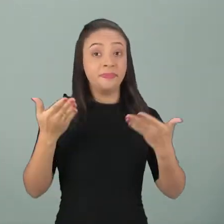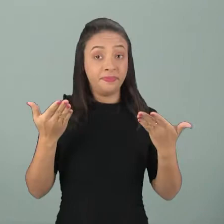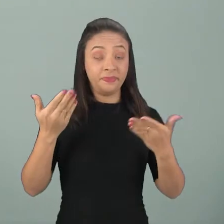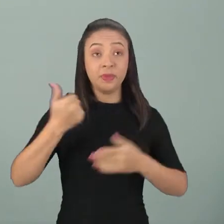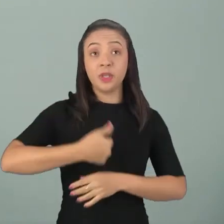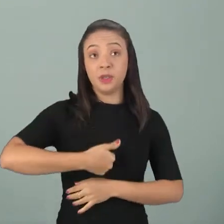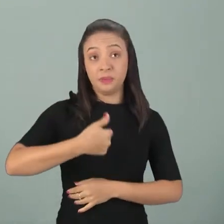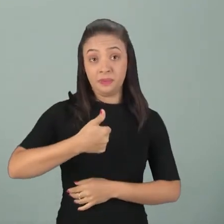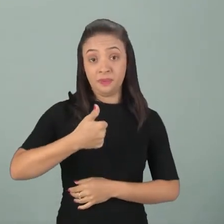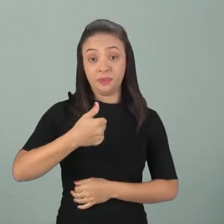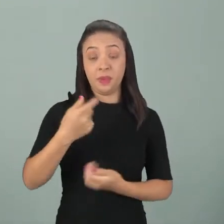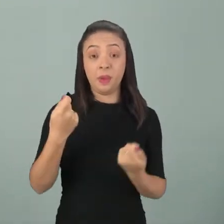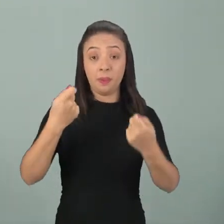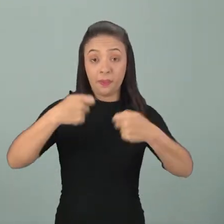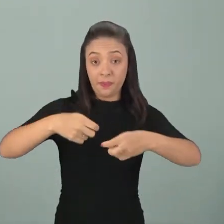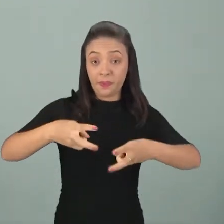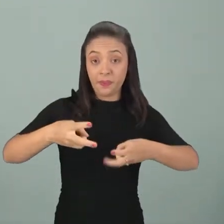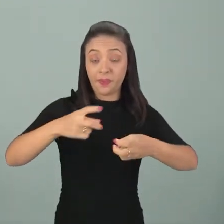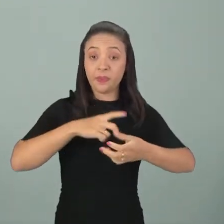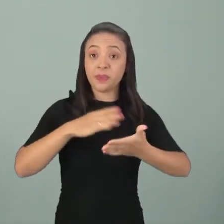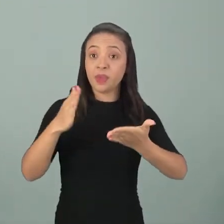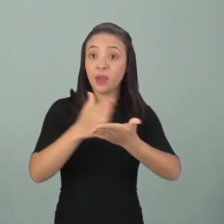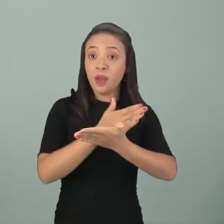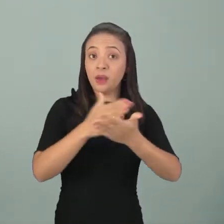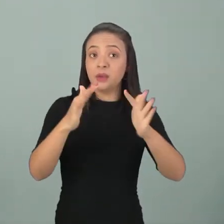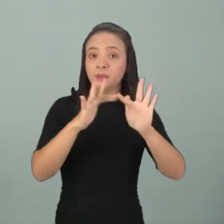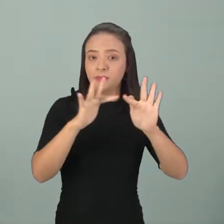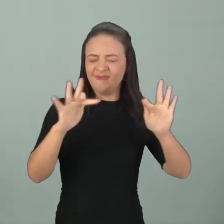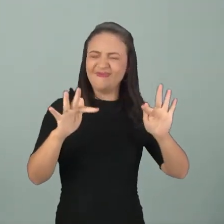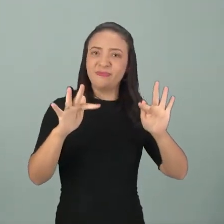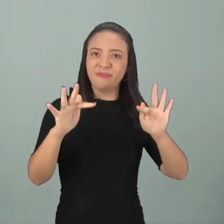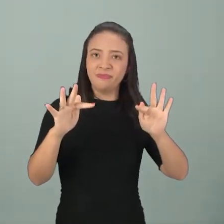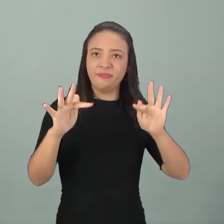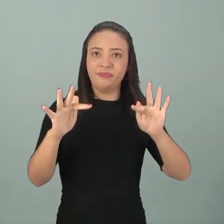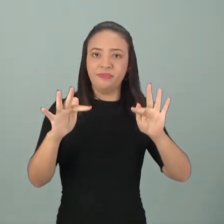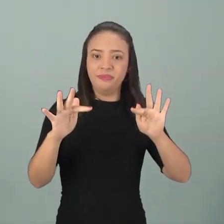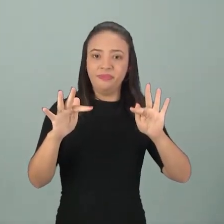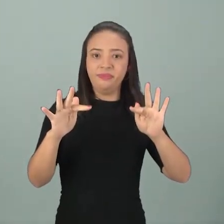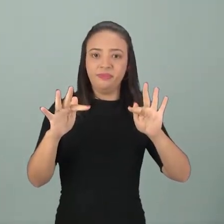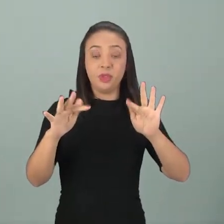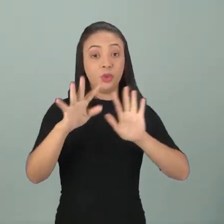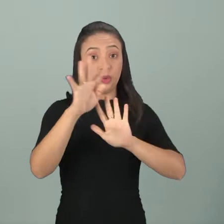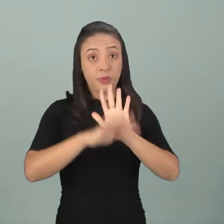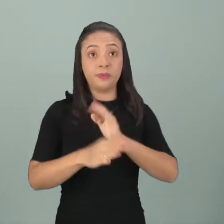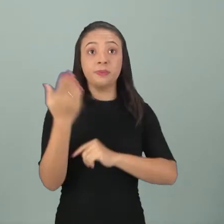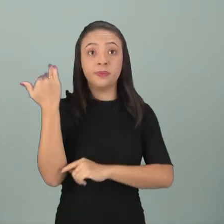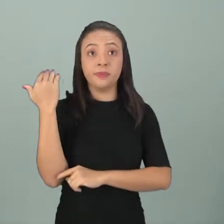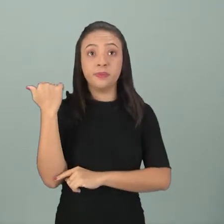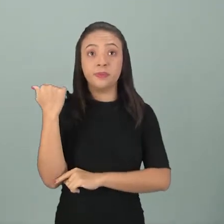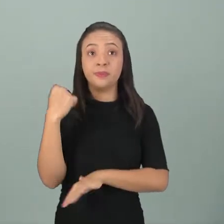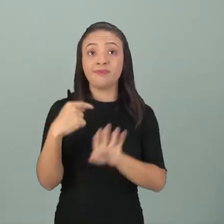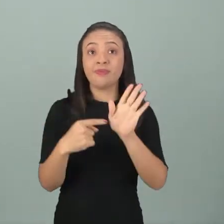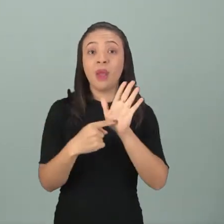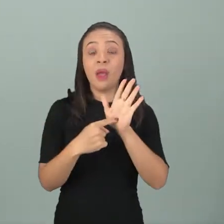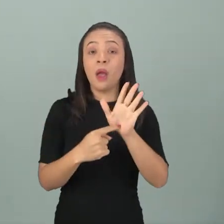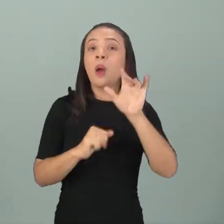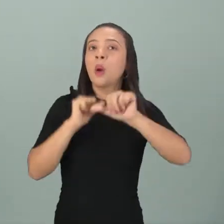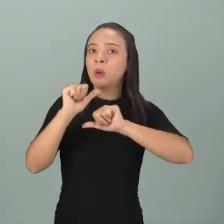Primeiro, nós vamos perceber que algumas das frases do nosso texto anterior, ela traz